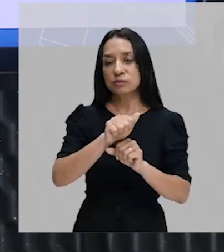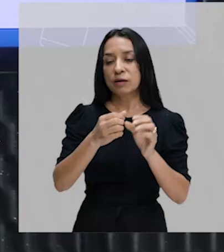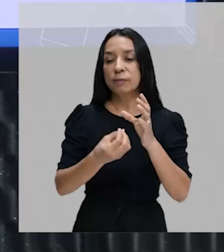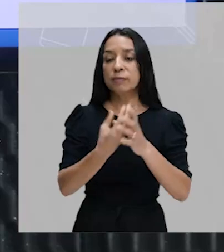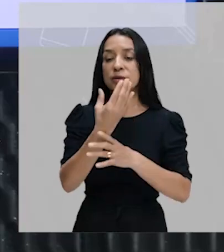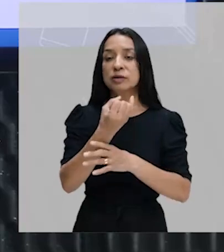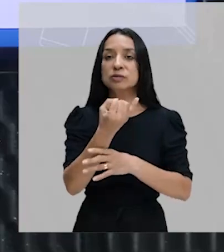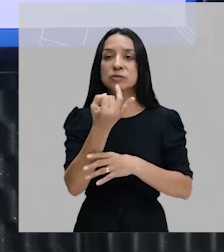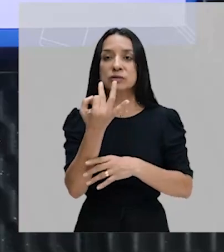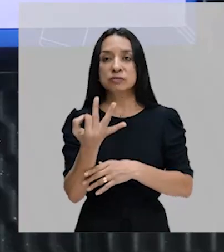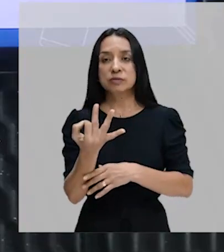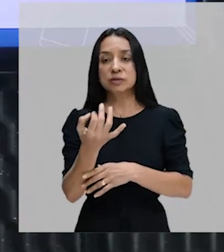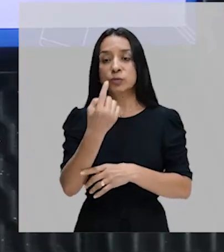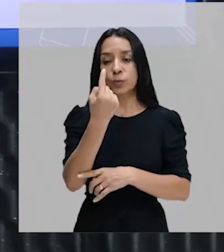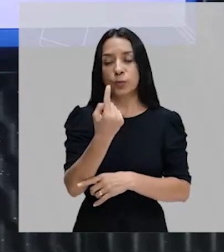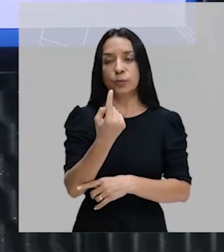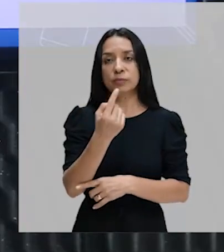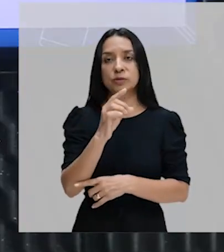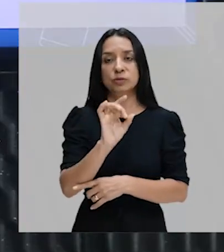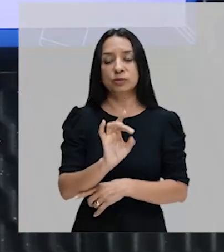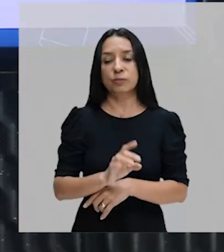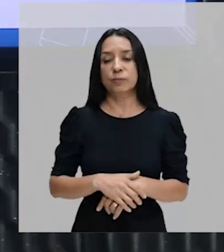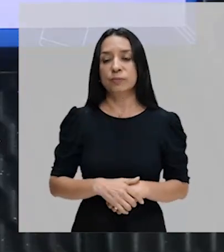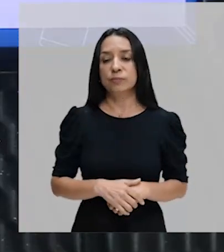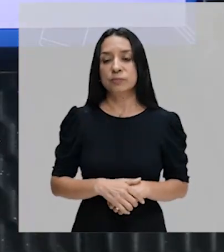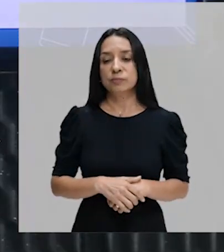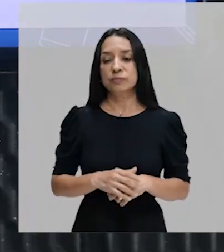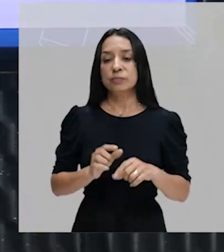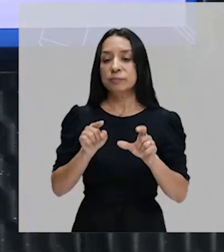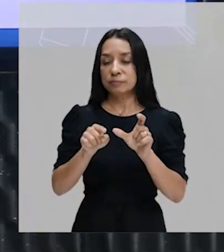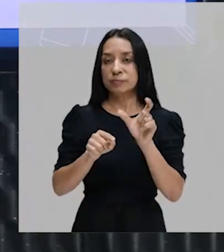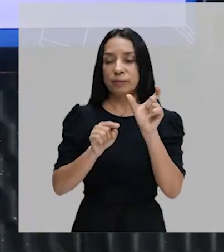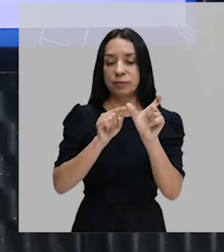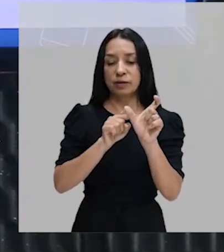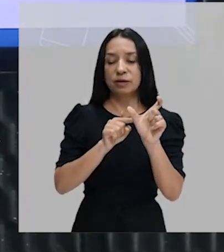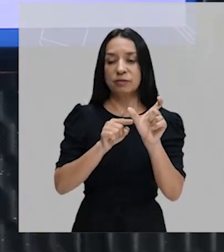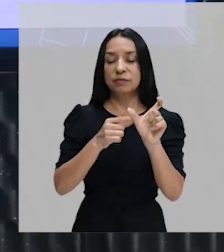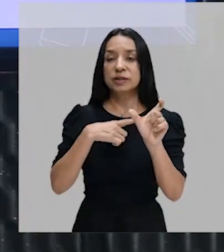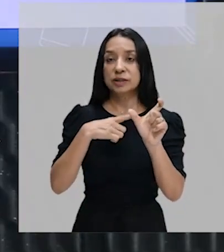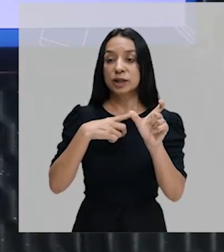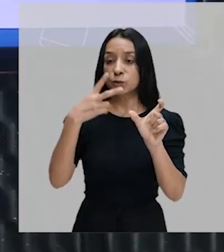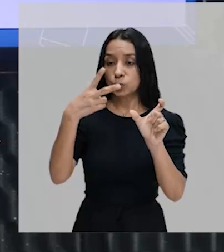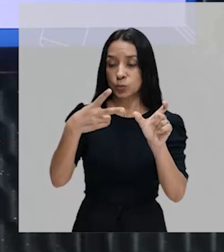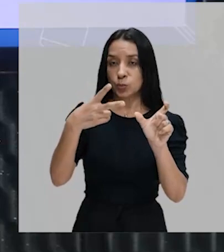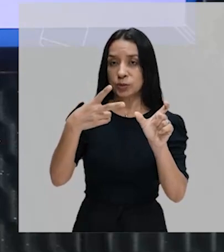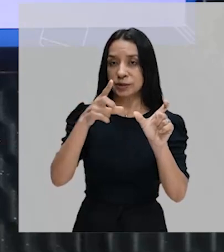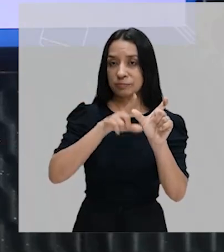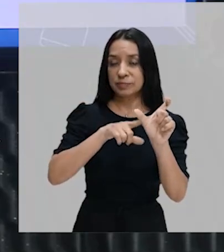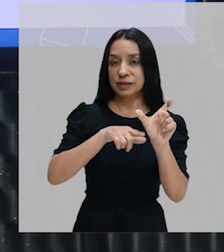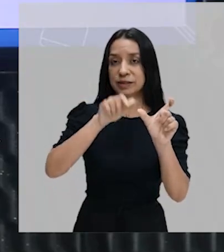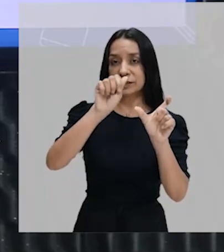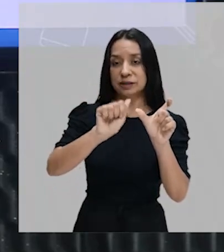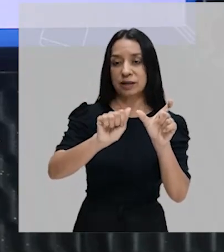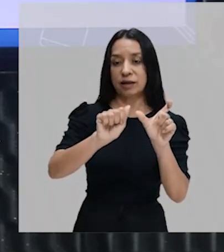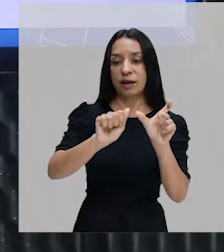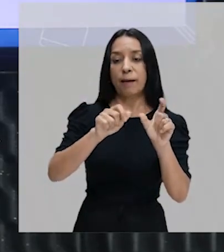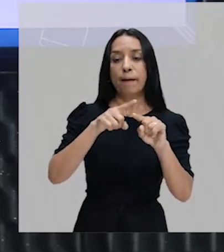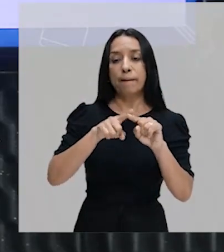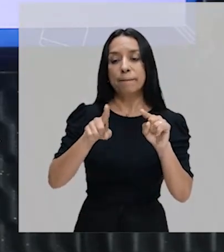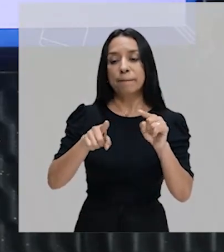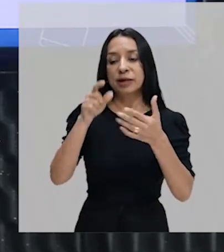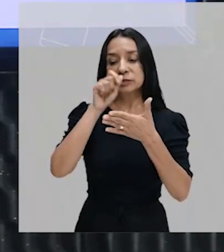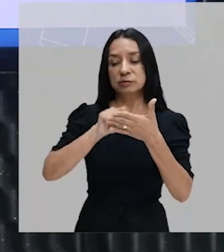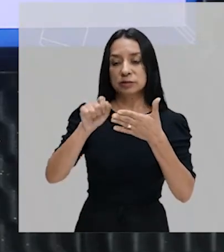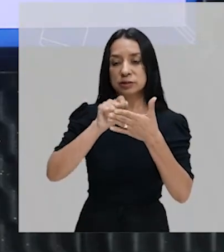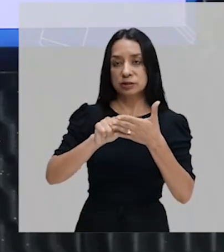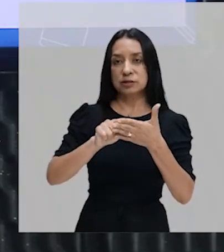vezes? Só uma. Tá? Aqui, na palavra, ele aparece duas, mas lá na escrita do conjunto, ele vai aparecer só uma vez. A